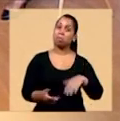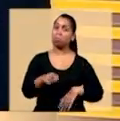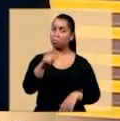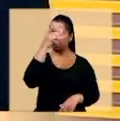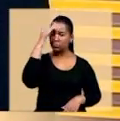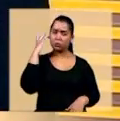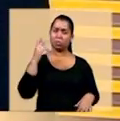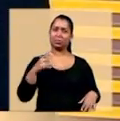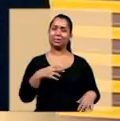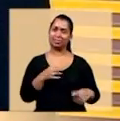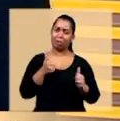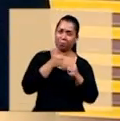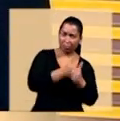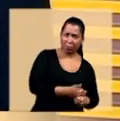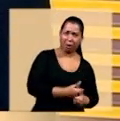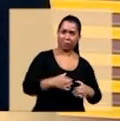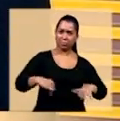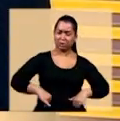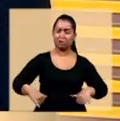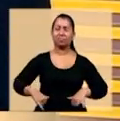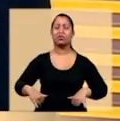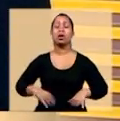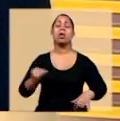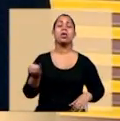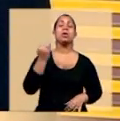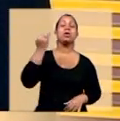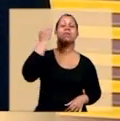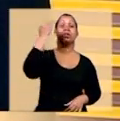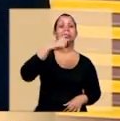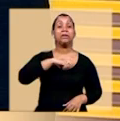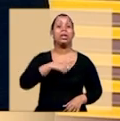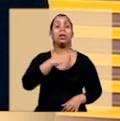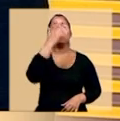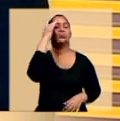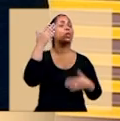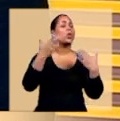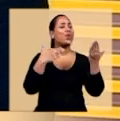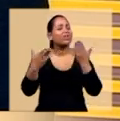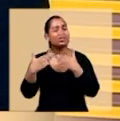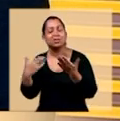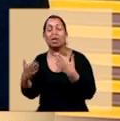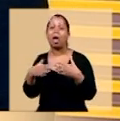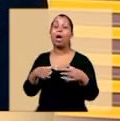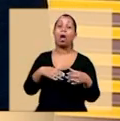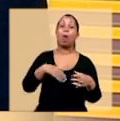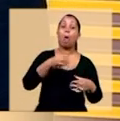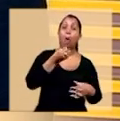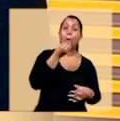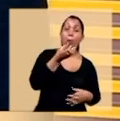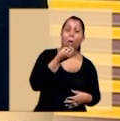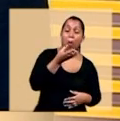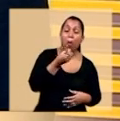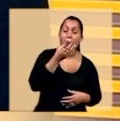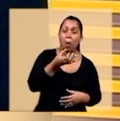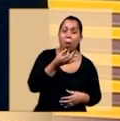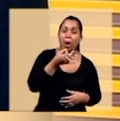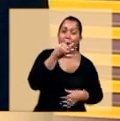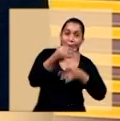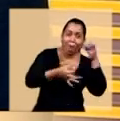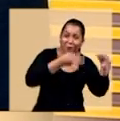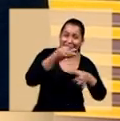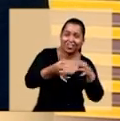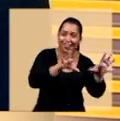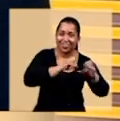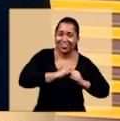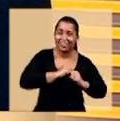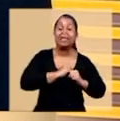Bom, para a pessoa que está passando por um assédio moral, seria muito importante ela ter com quem conversar, ouvir a opinião de alguém que é ético, que